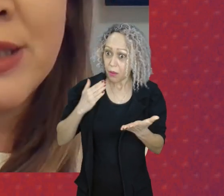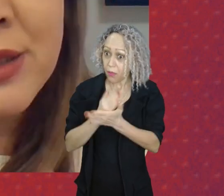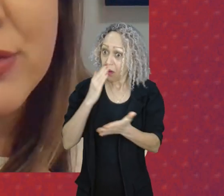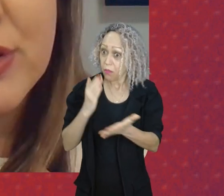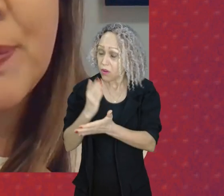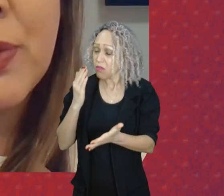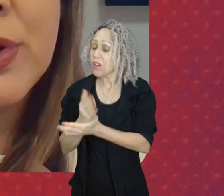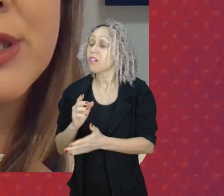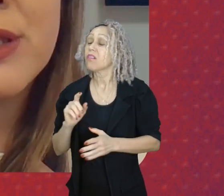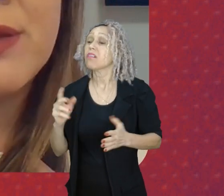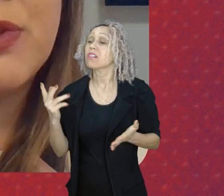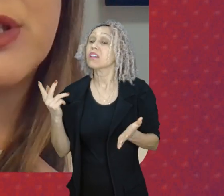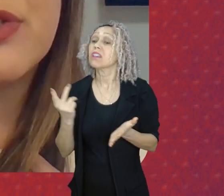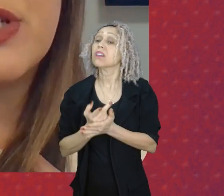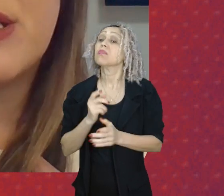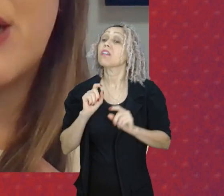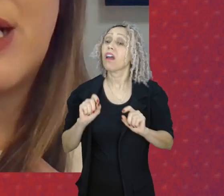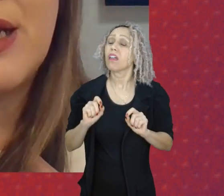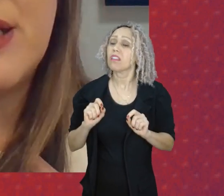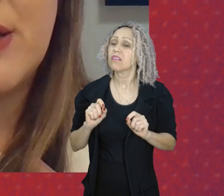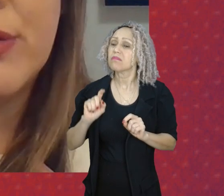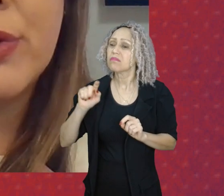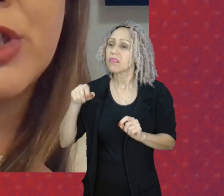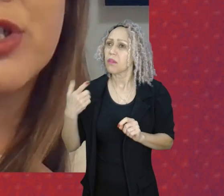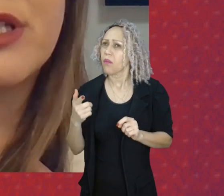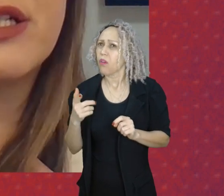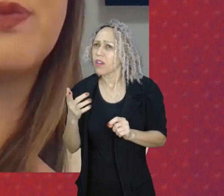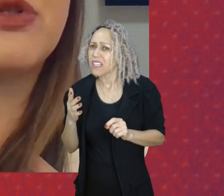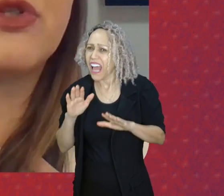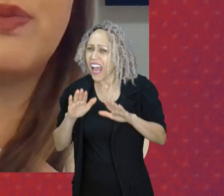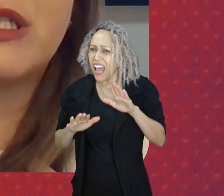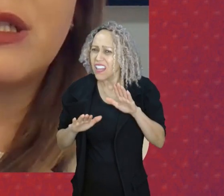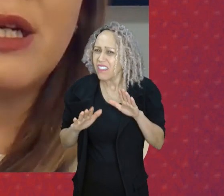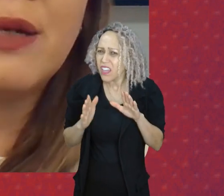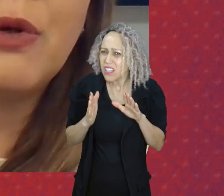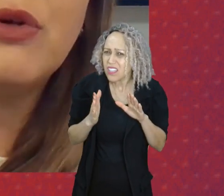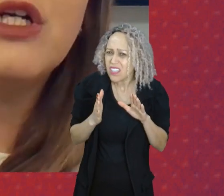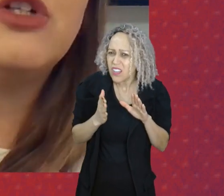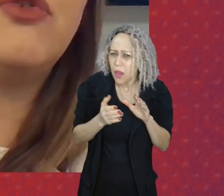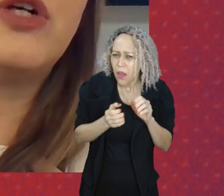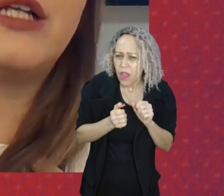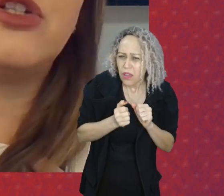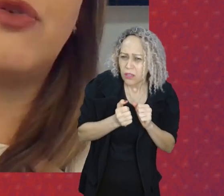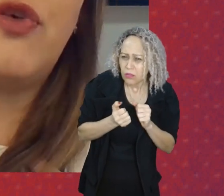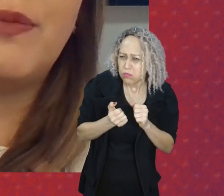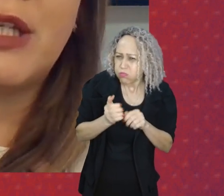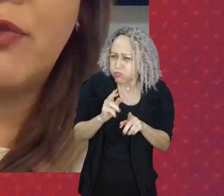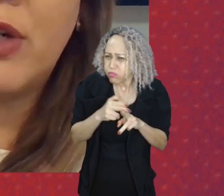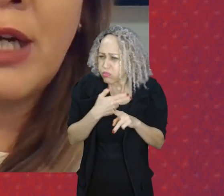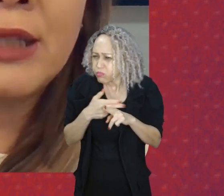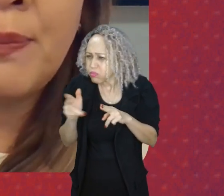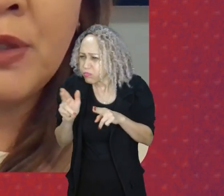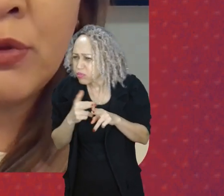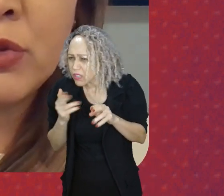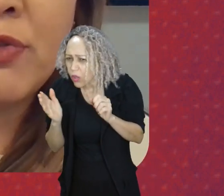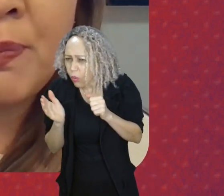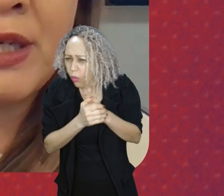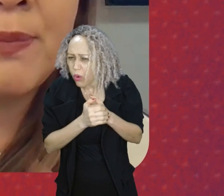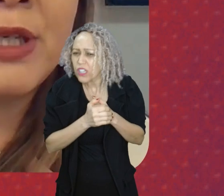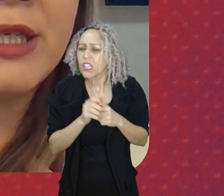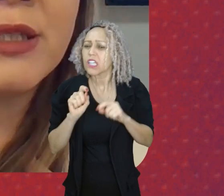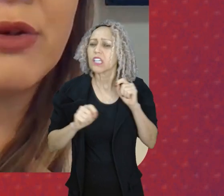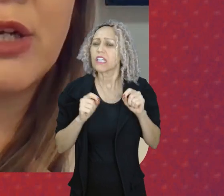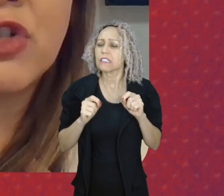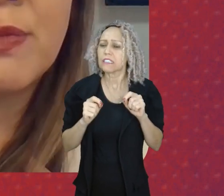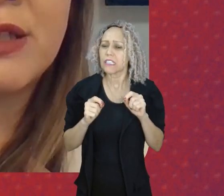acabam caindo depois e muitas vezes na calada da noite, sem que as pessoas percebam, divulgadas de forma equivocada, inclusive